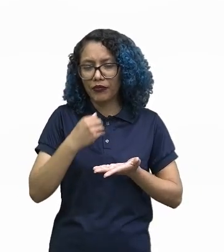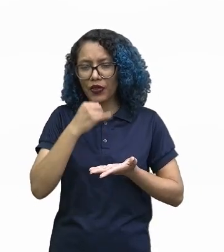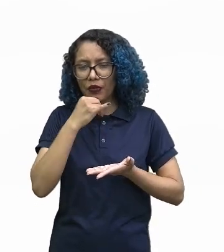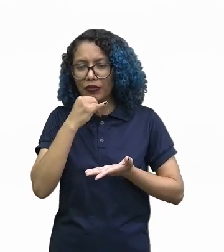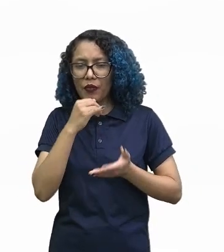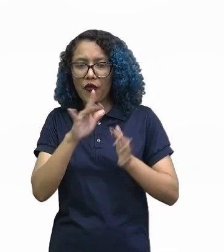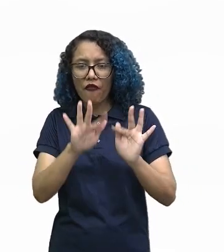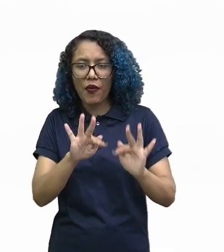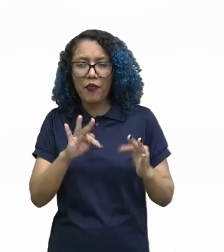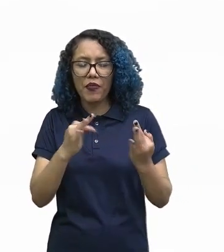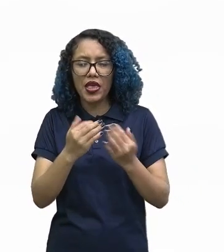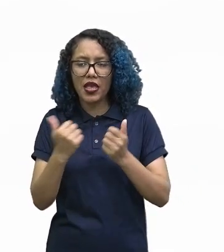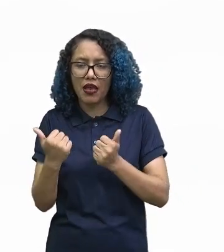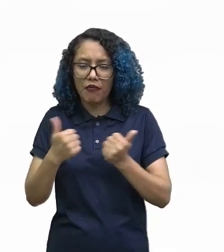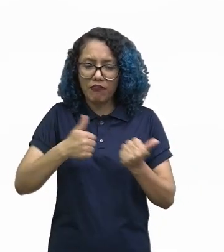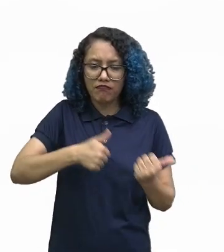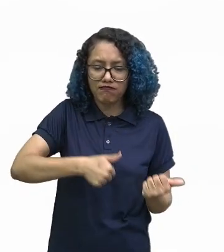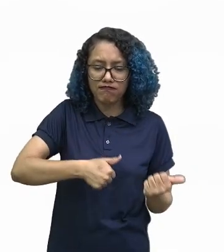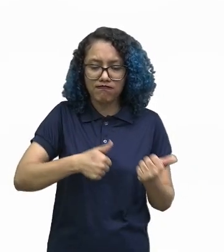e casamentos.